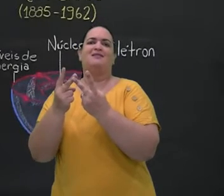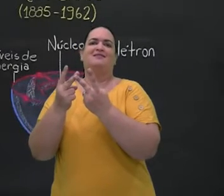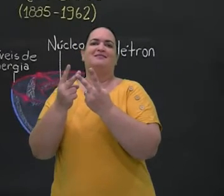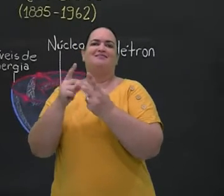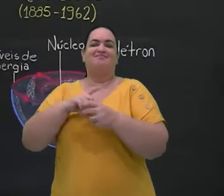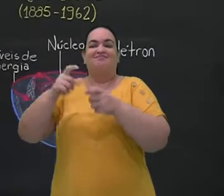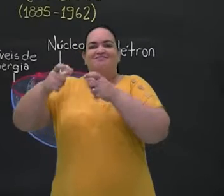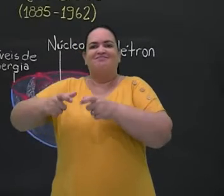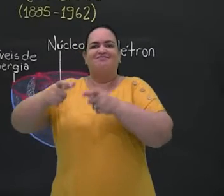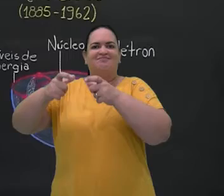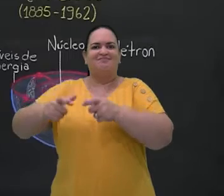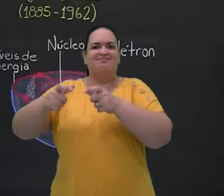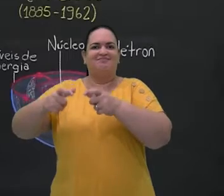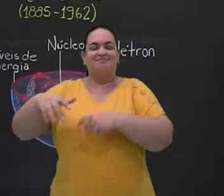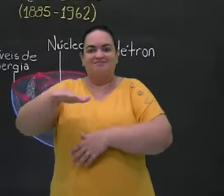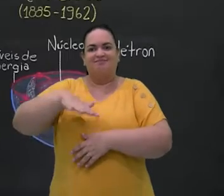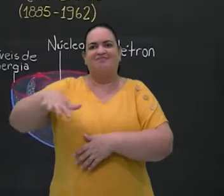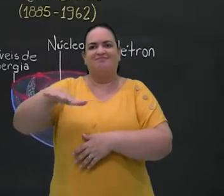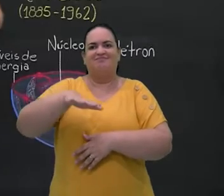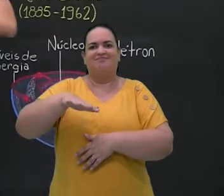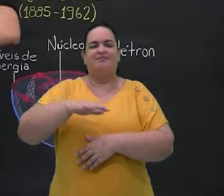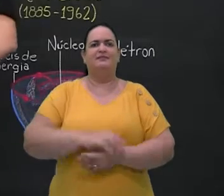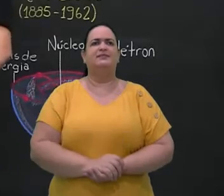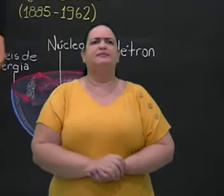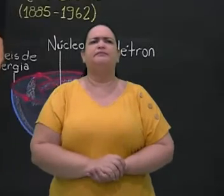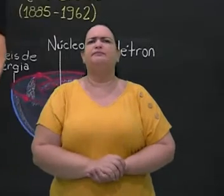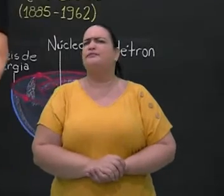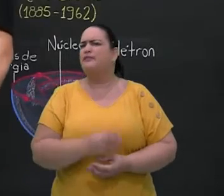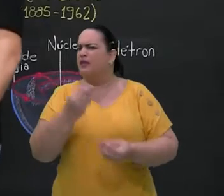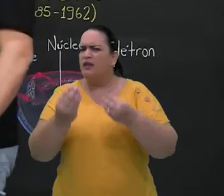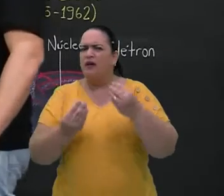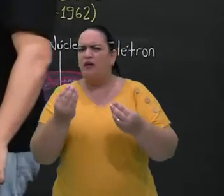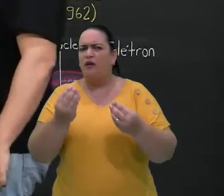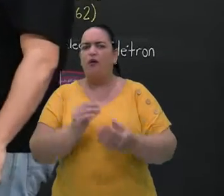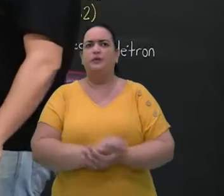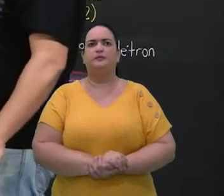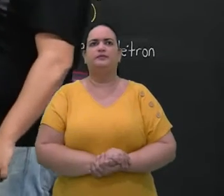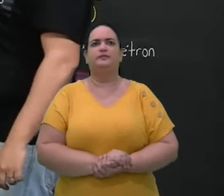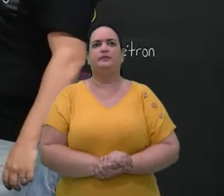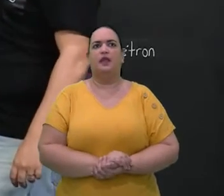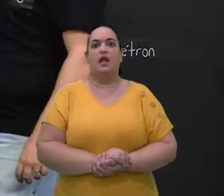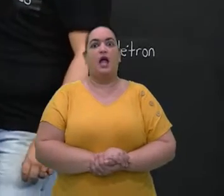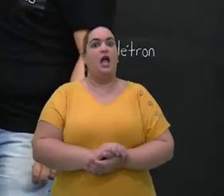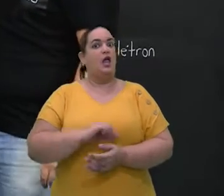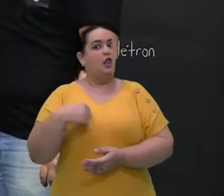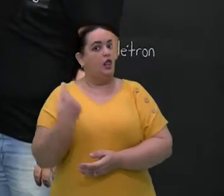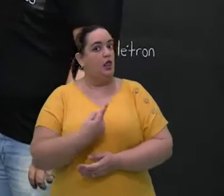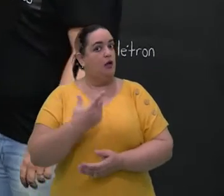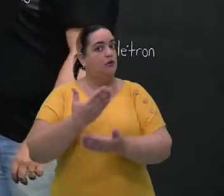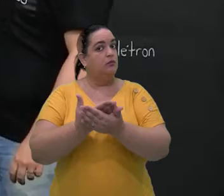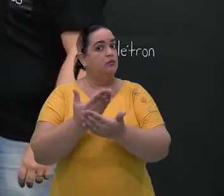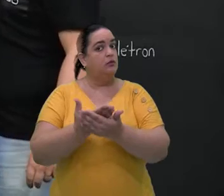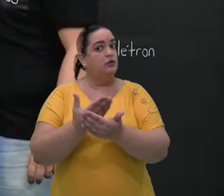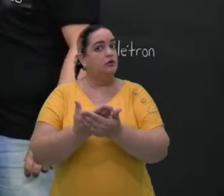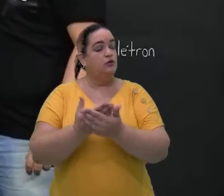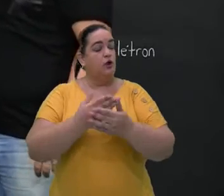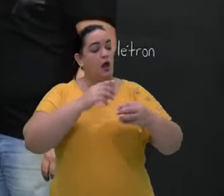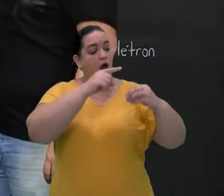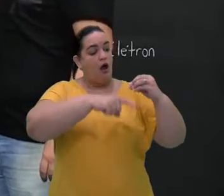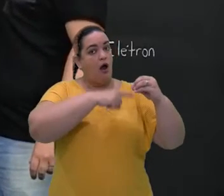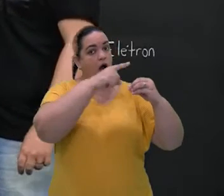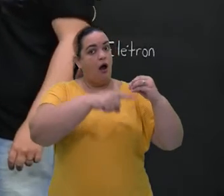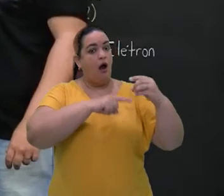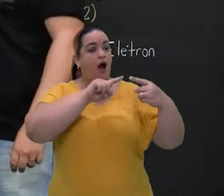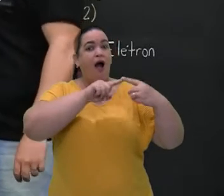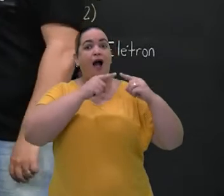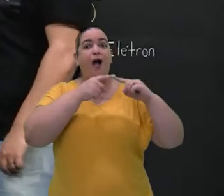espaço. Tudo bem? Vamos lá. Eu falei que a gente ia estudar a evolução dos modelos atômicos.